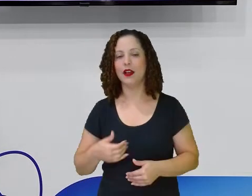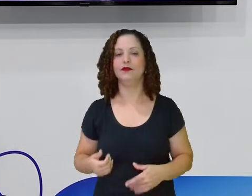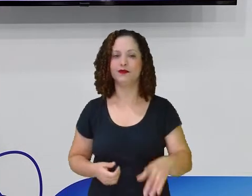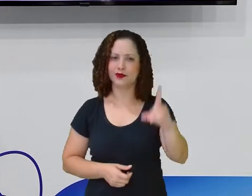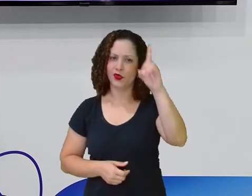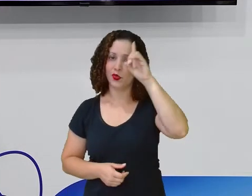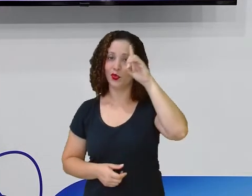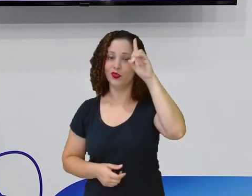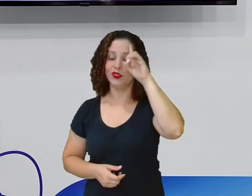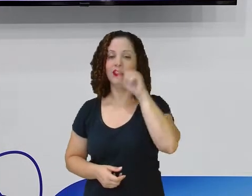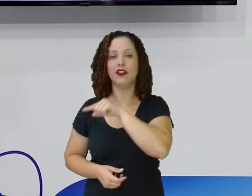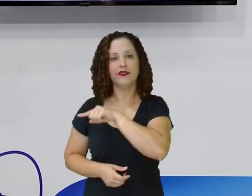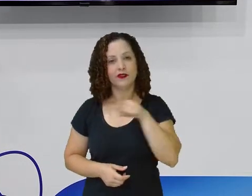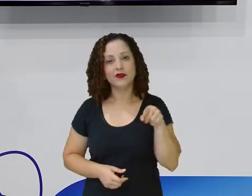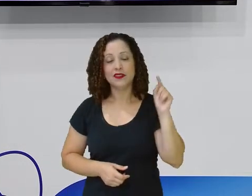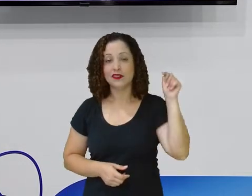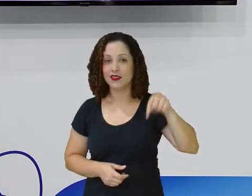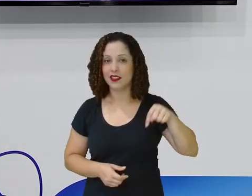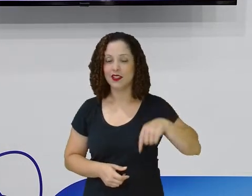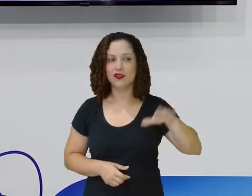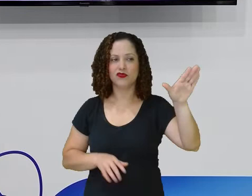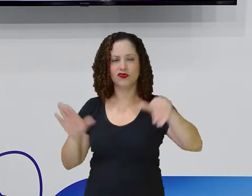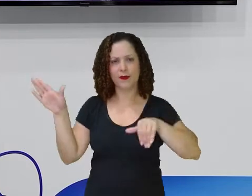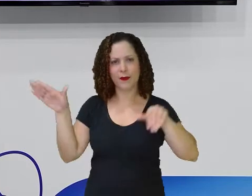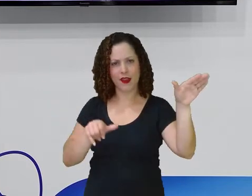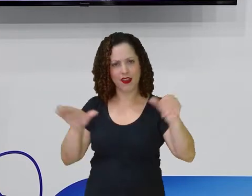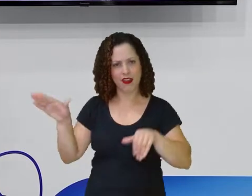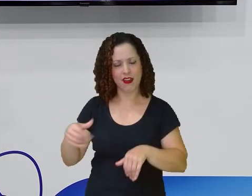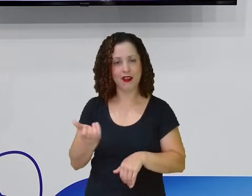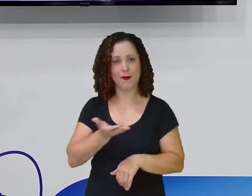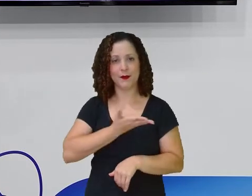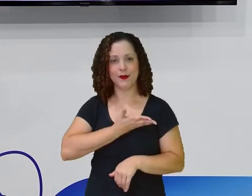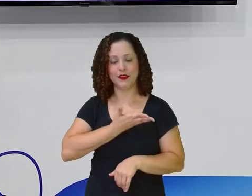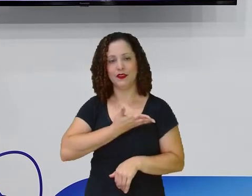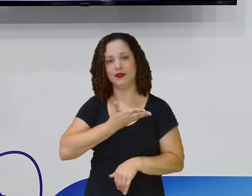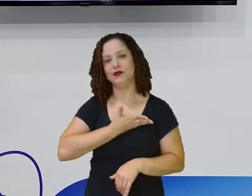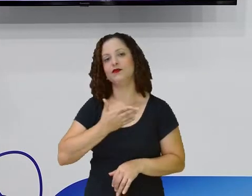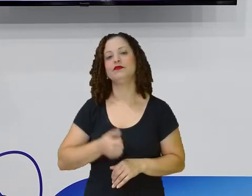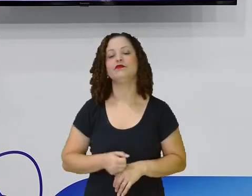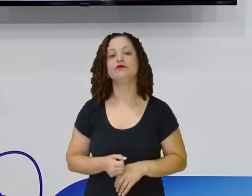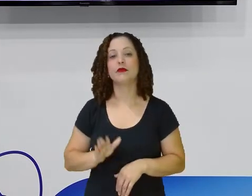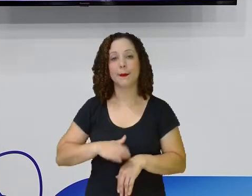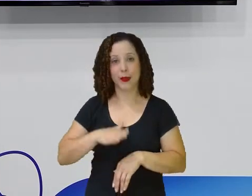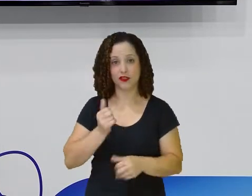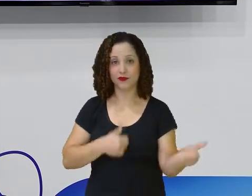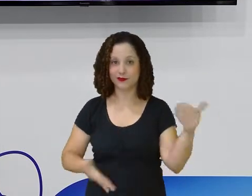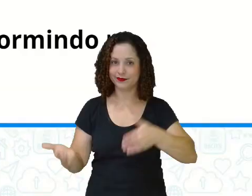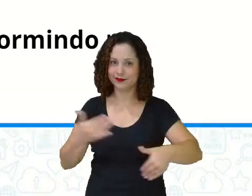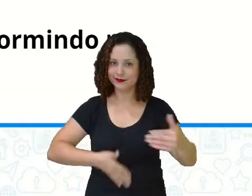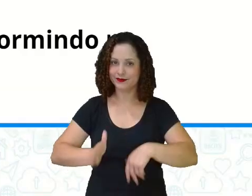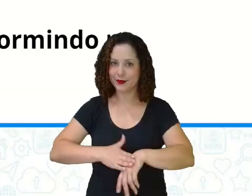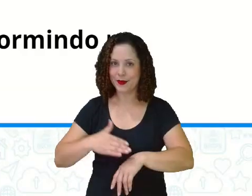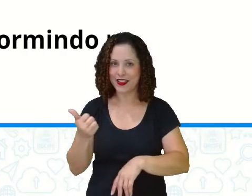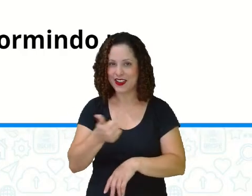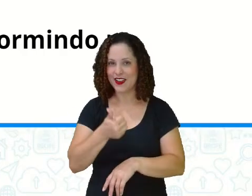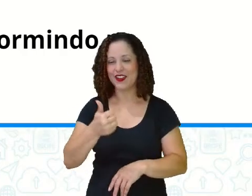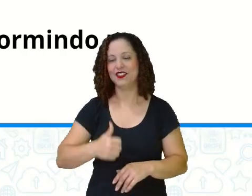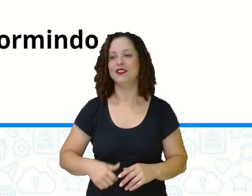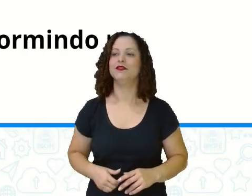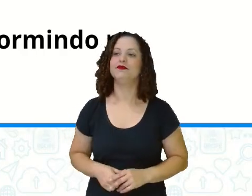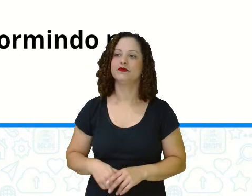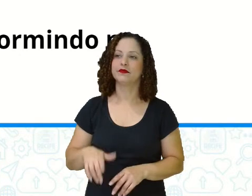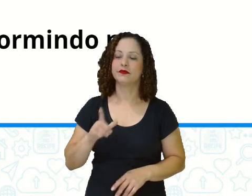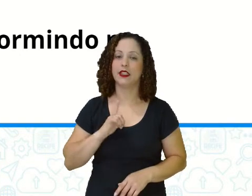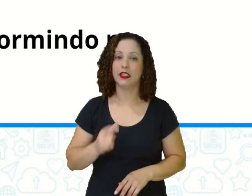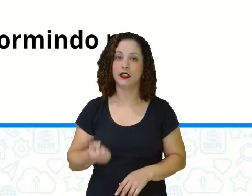os dias vocês aqui às 8h30 e convidem os colegas, tá certo? Quanto mais gente participar, melhor. Vejam aqui, eu trouxe